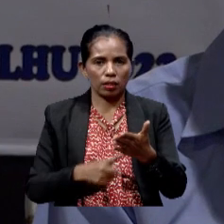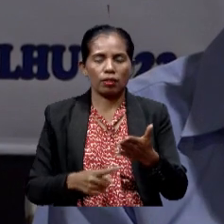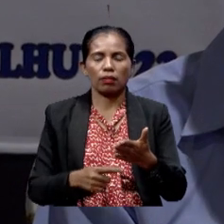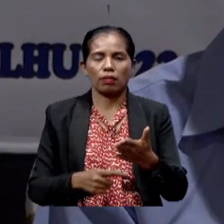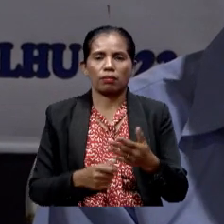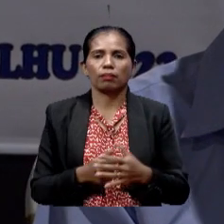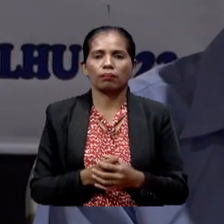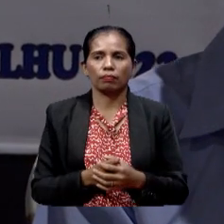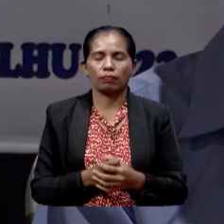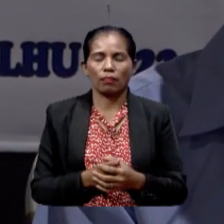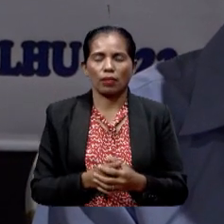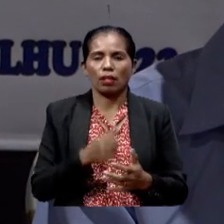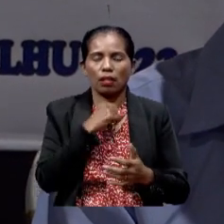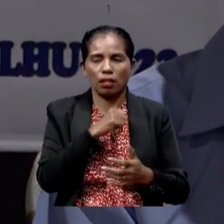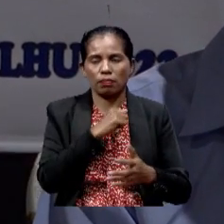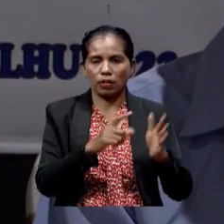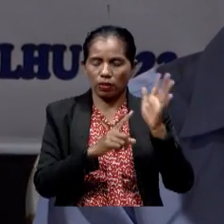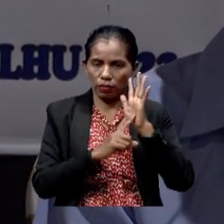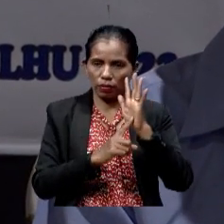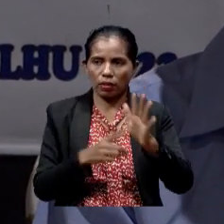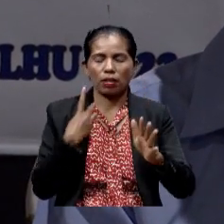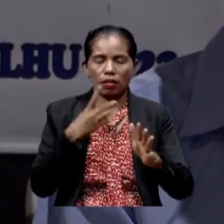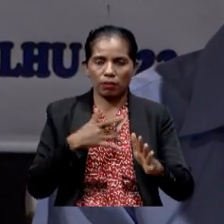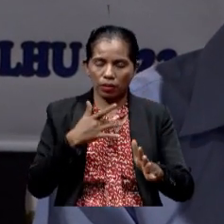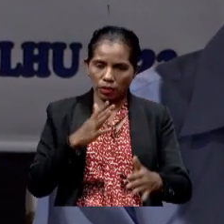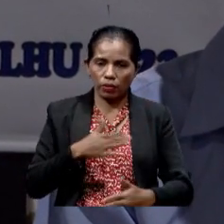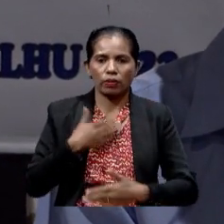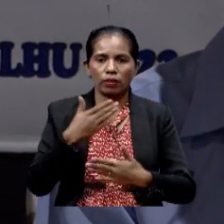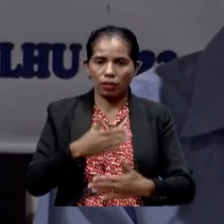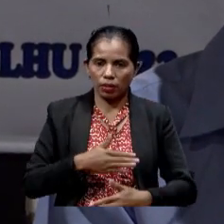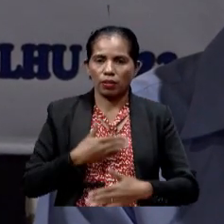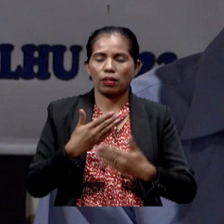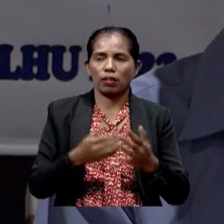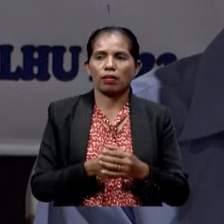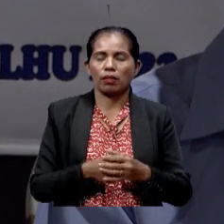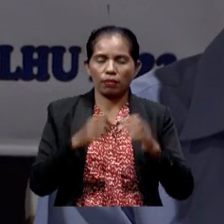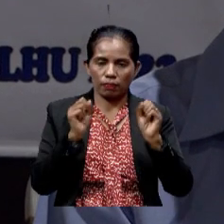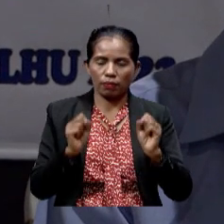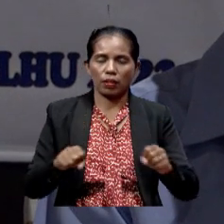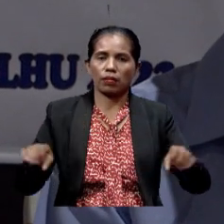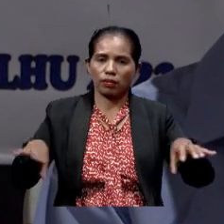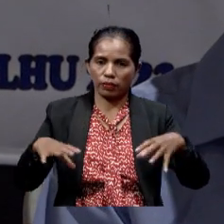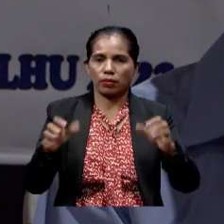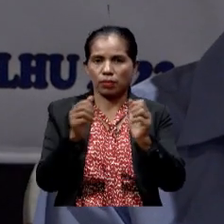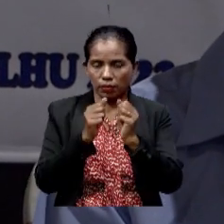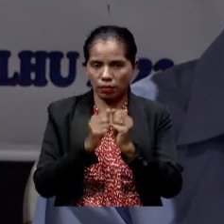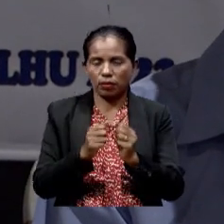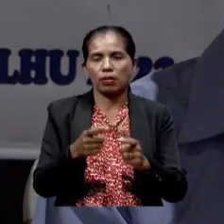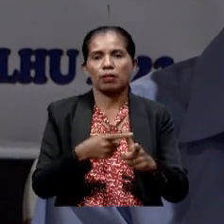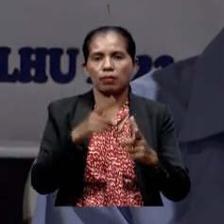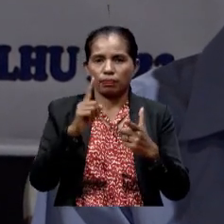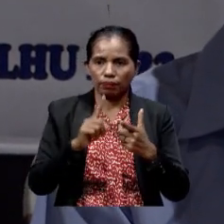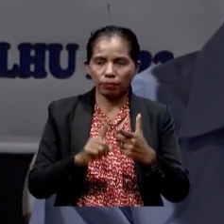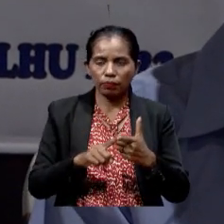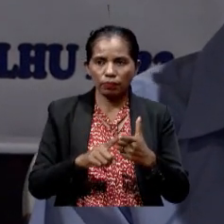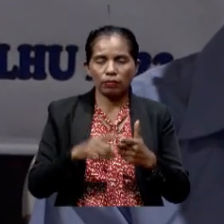amu anjelo hatotia e be am sinti honra kata ka bele servisu amotu no nemos